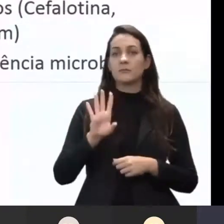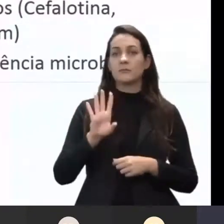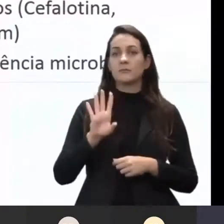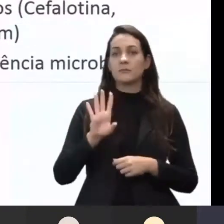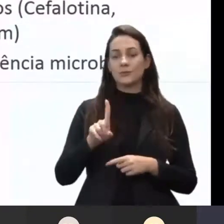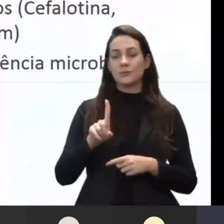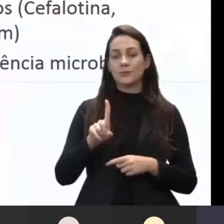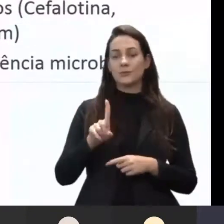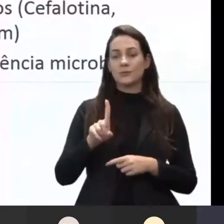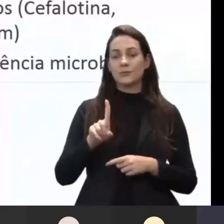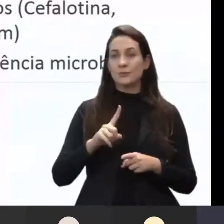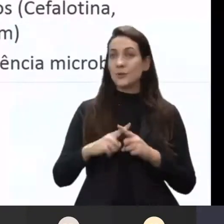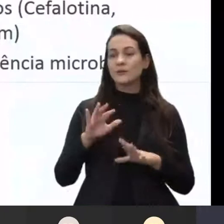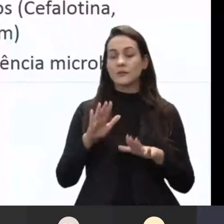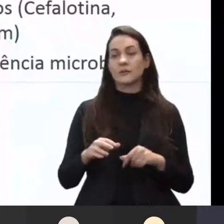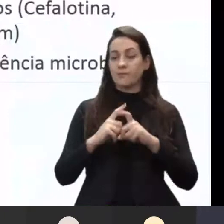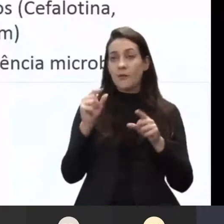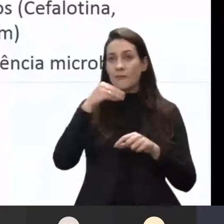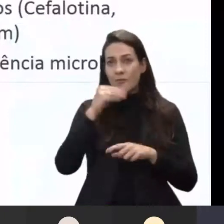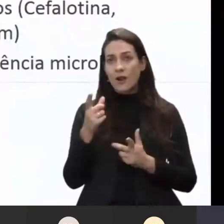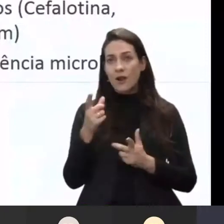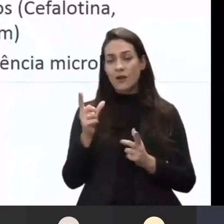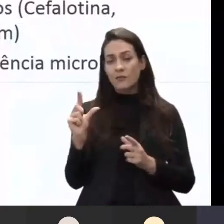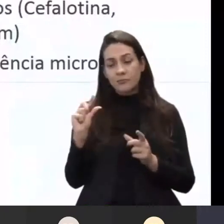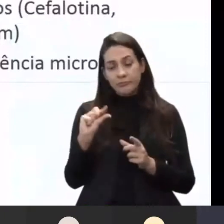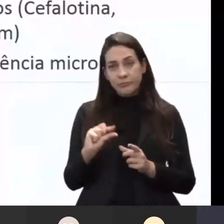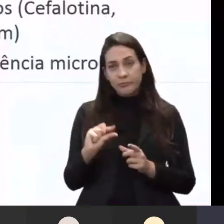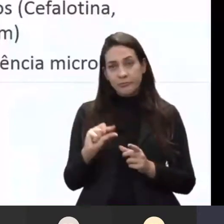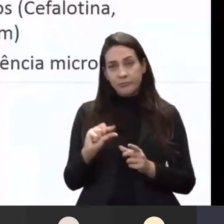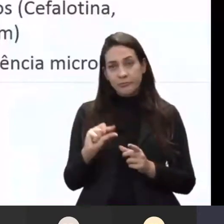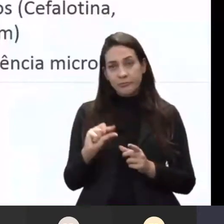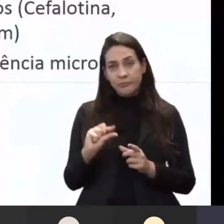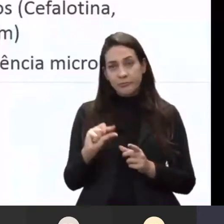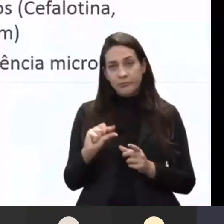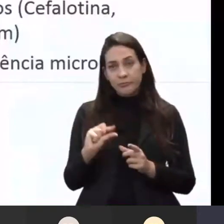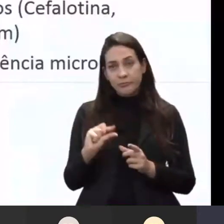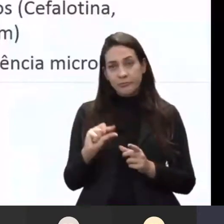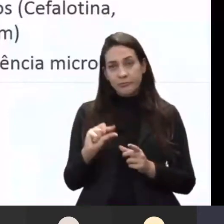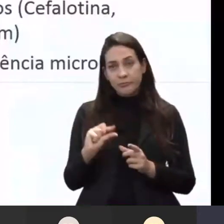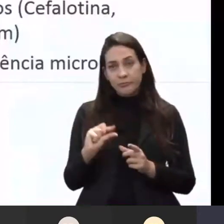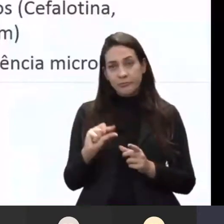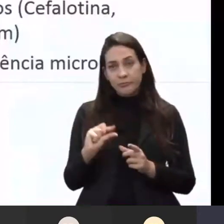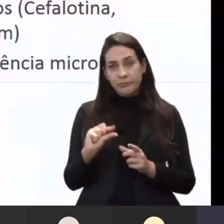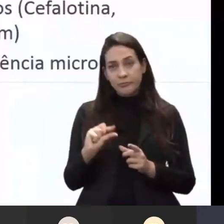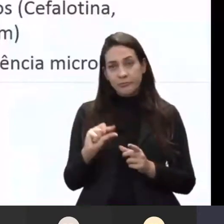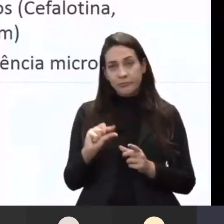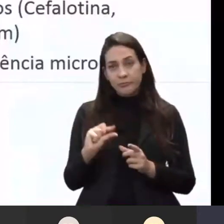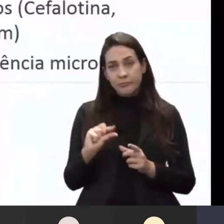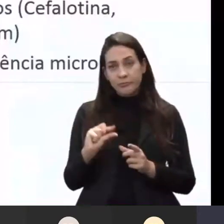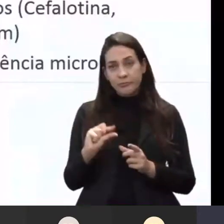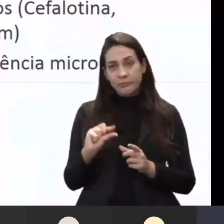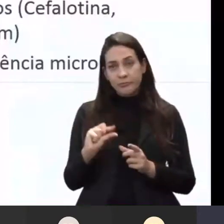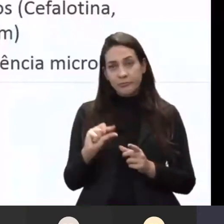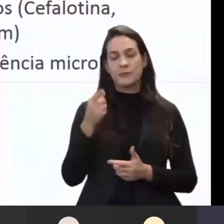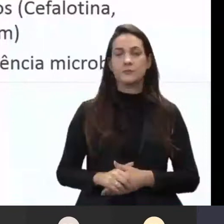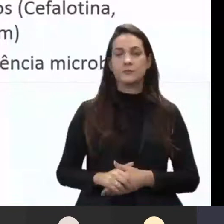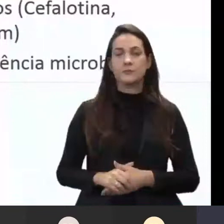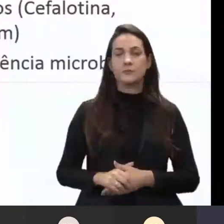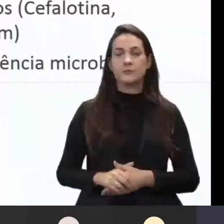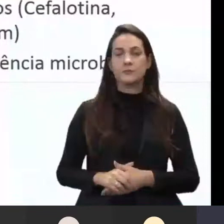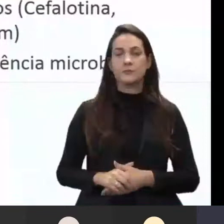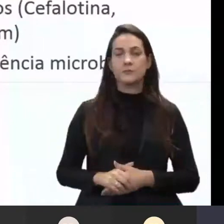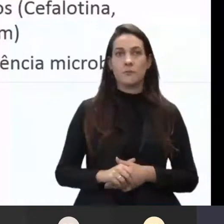aí então você vai ter ali um aumento da potência daquele antibiótico. E aí os discos, eles estão impregnados,